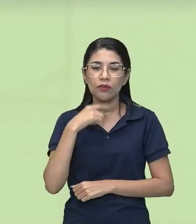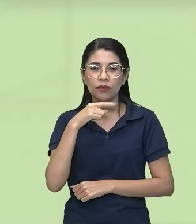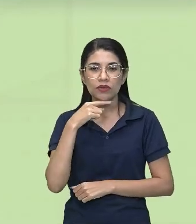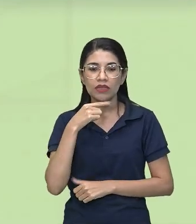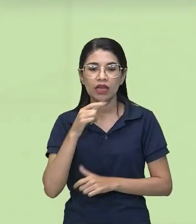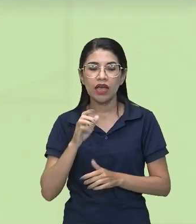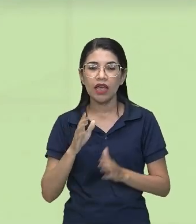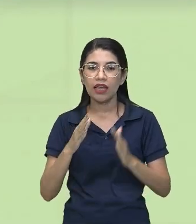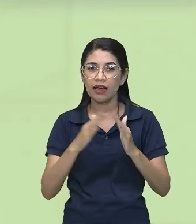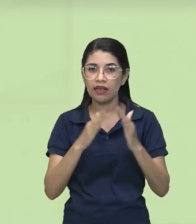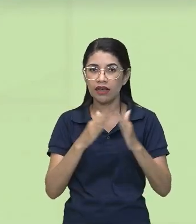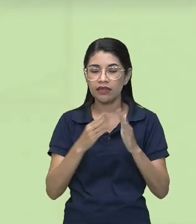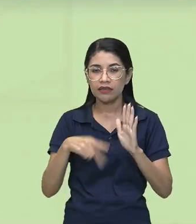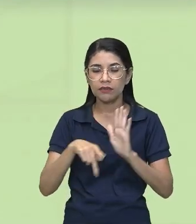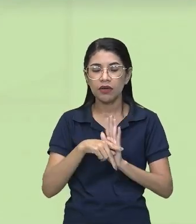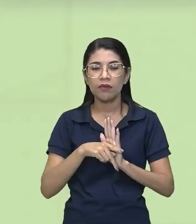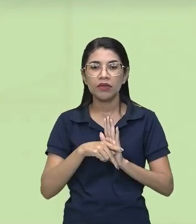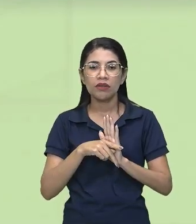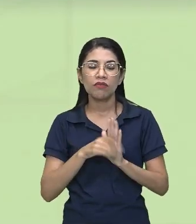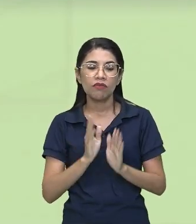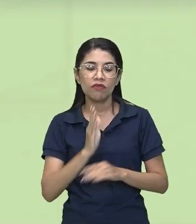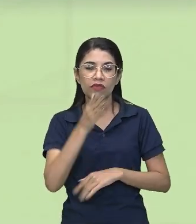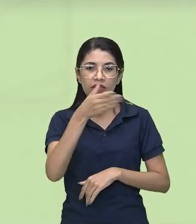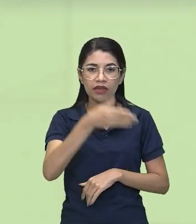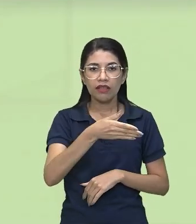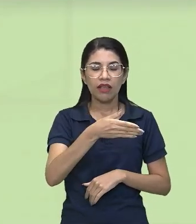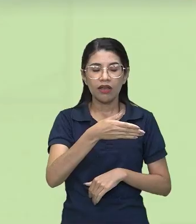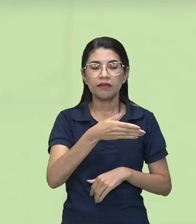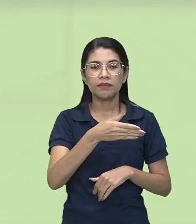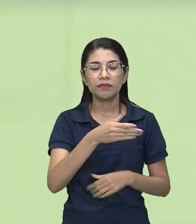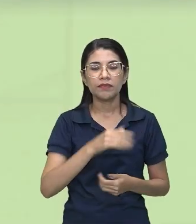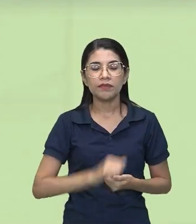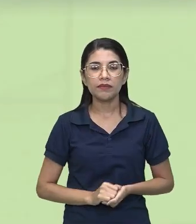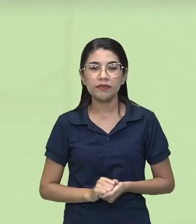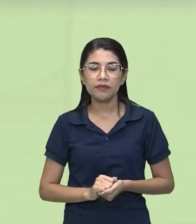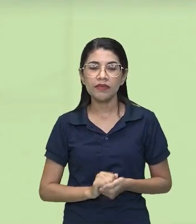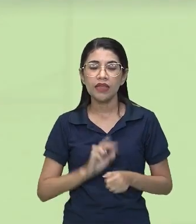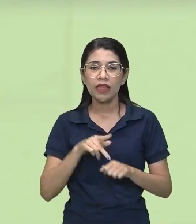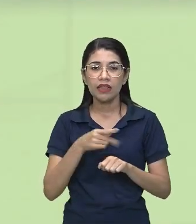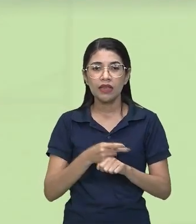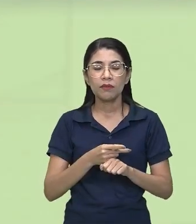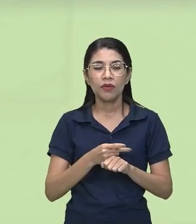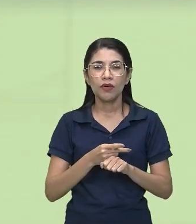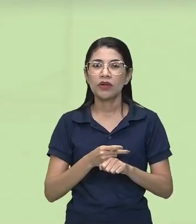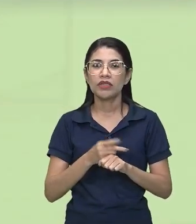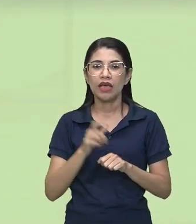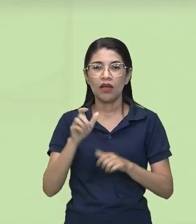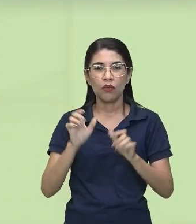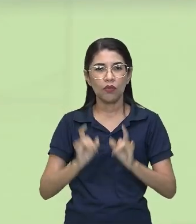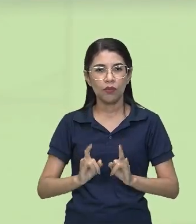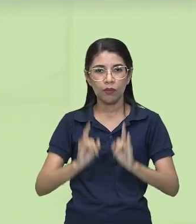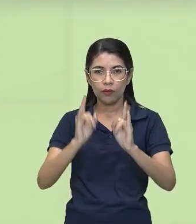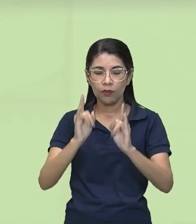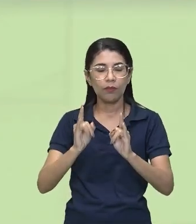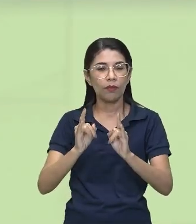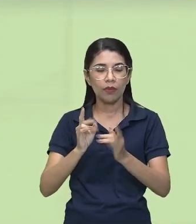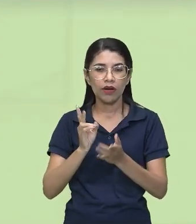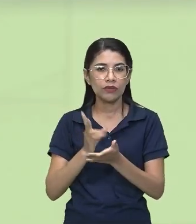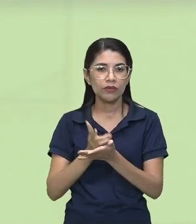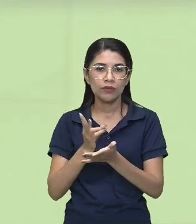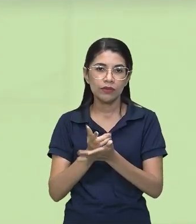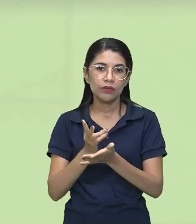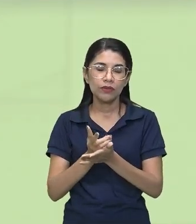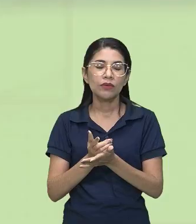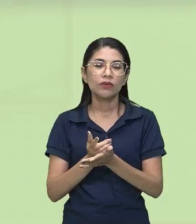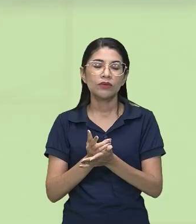fixo e ali se hospedavam a princípio. Logo depois, esse mesmo prédio, essas mesmas ruínas de Paricatuba, que